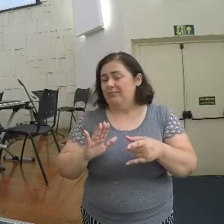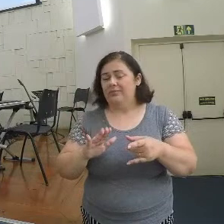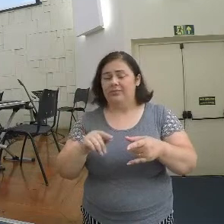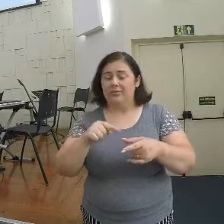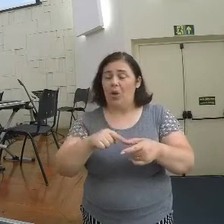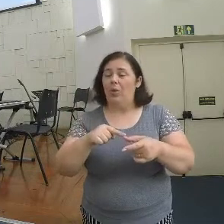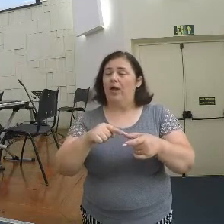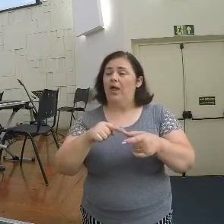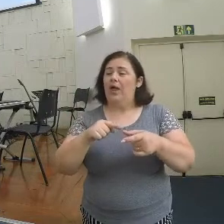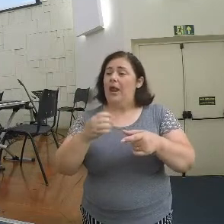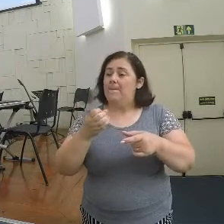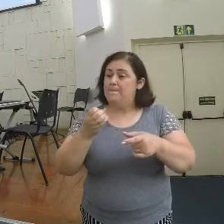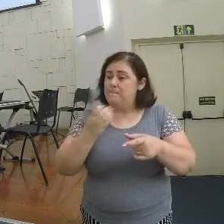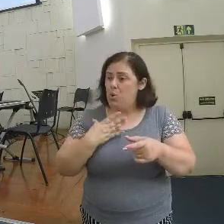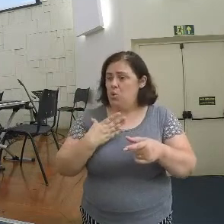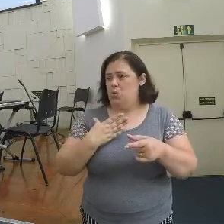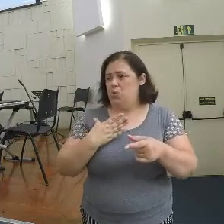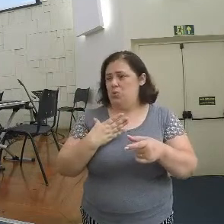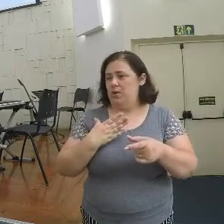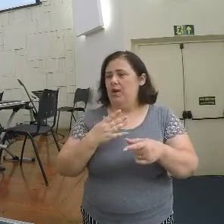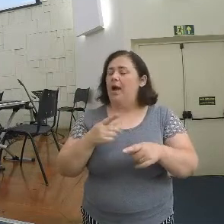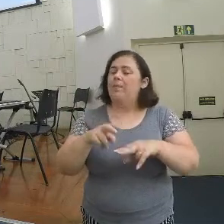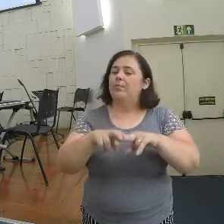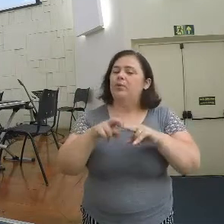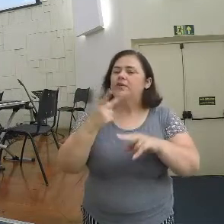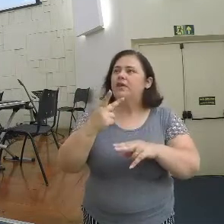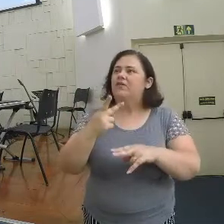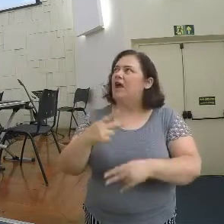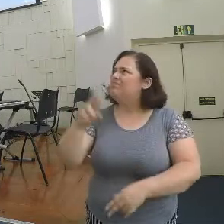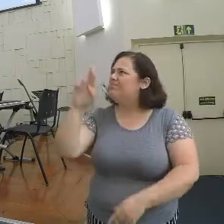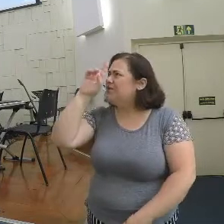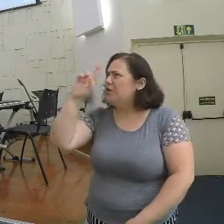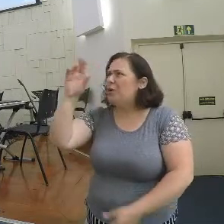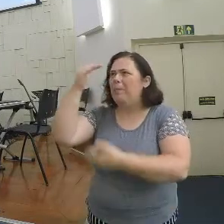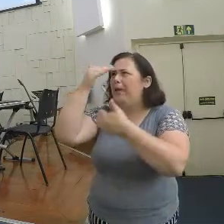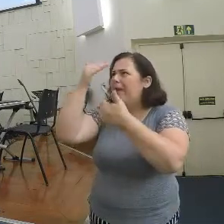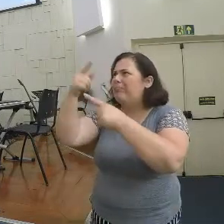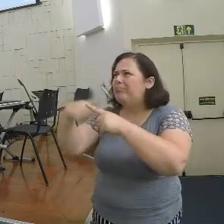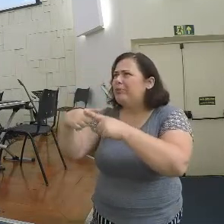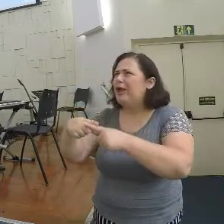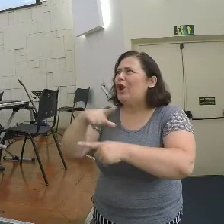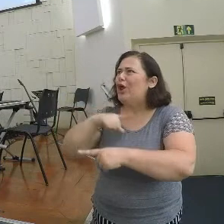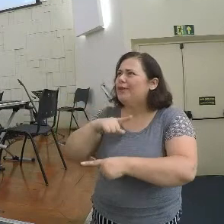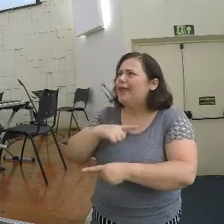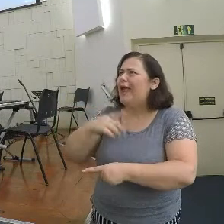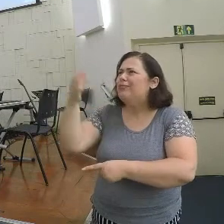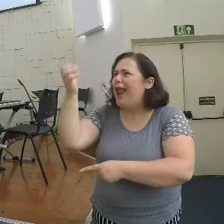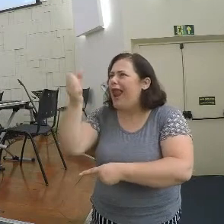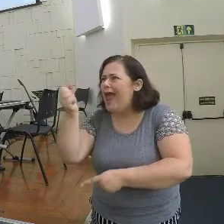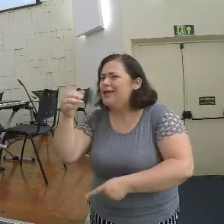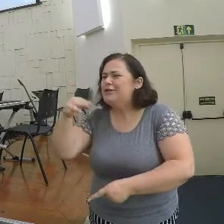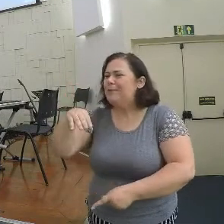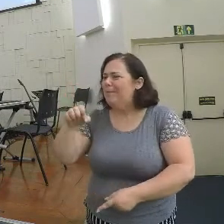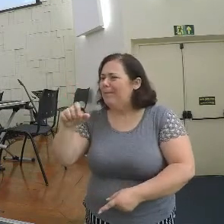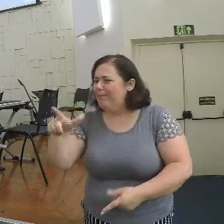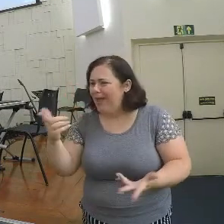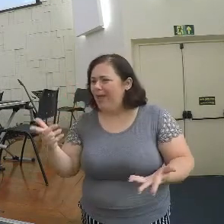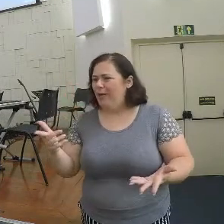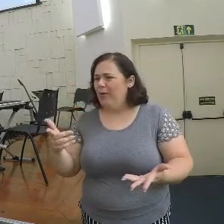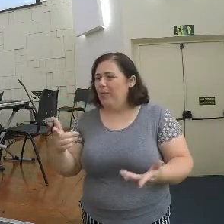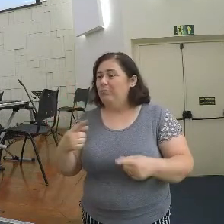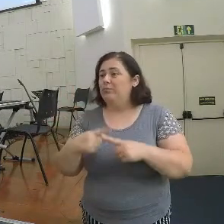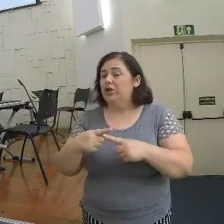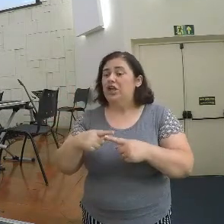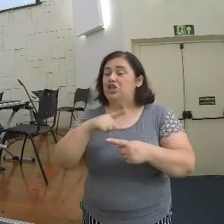O dízimo é anterior à lei. E eu quero convidar você agora a fazer o caminho para entender quando o dízimo